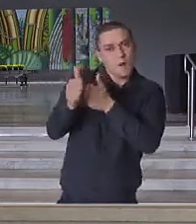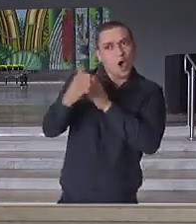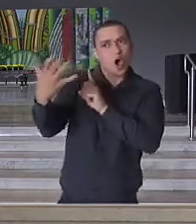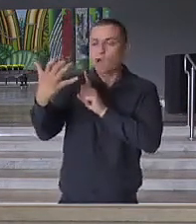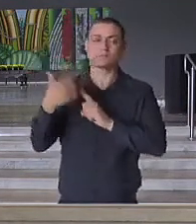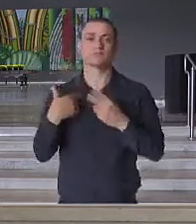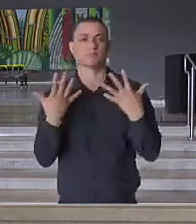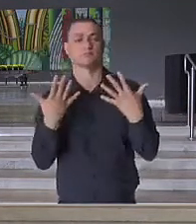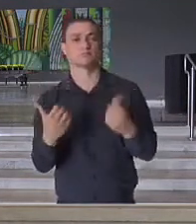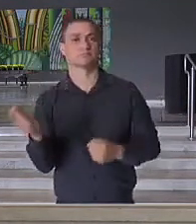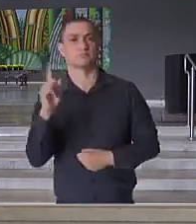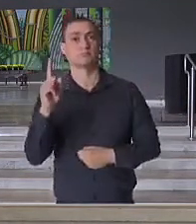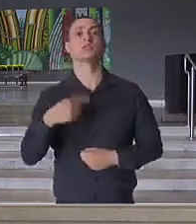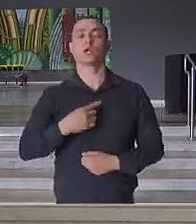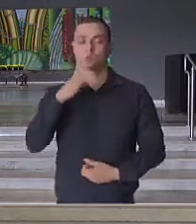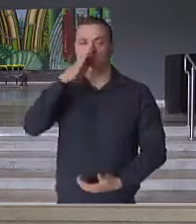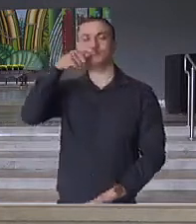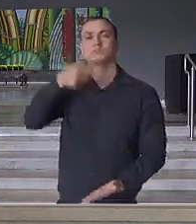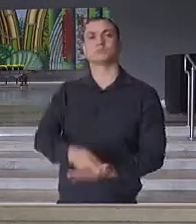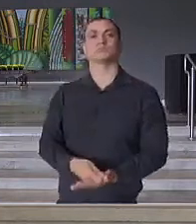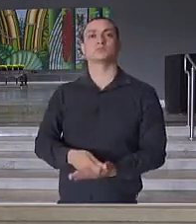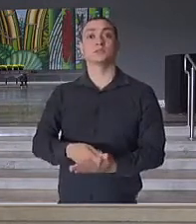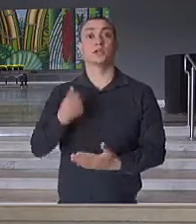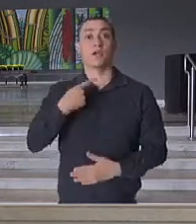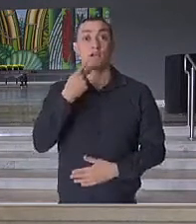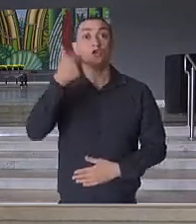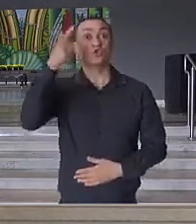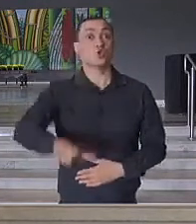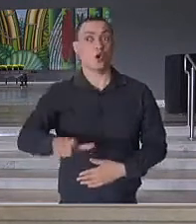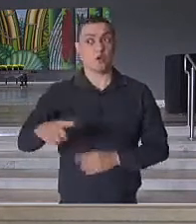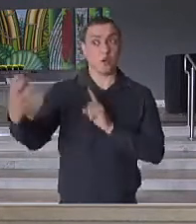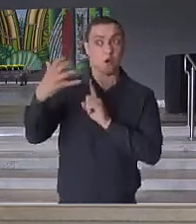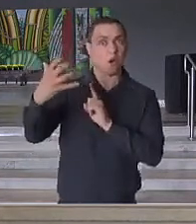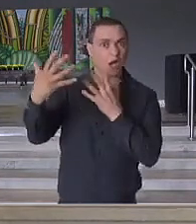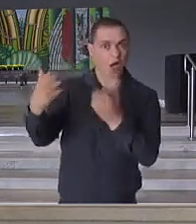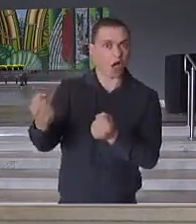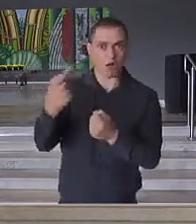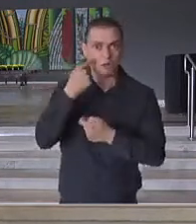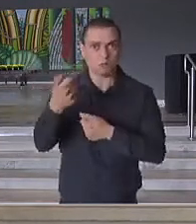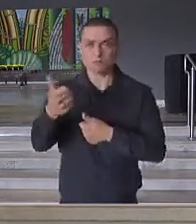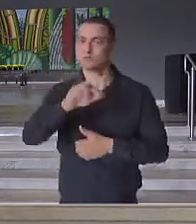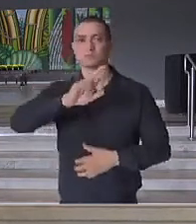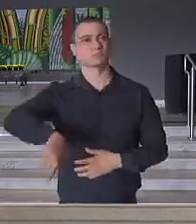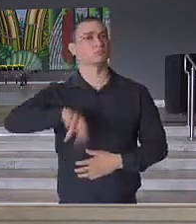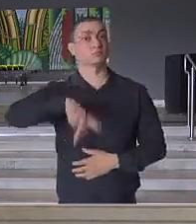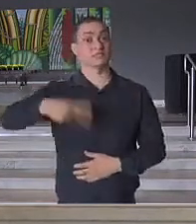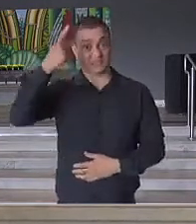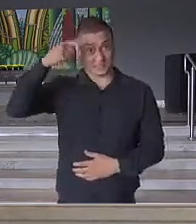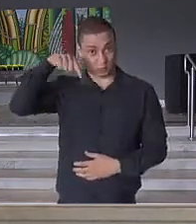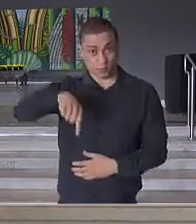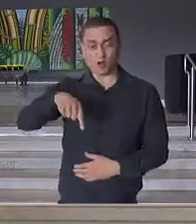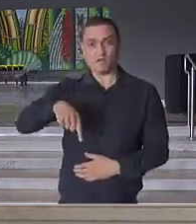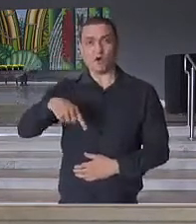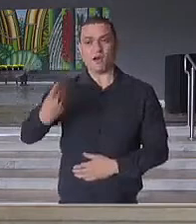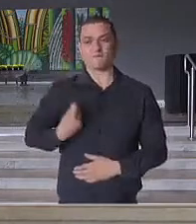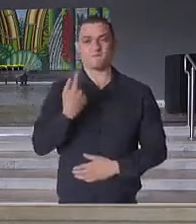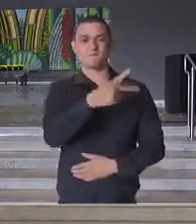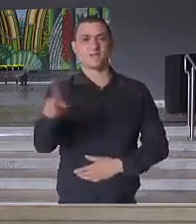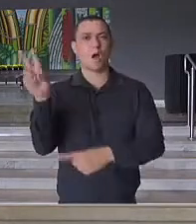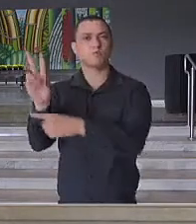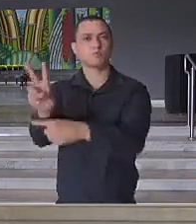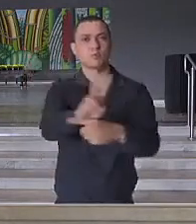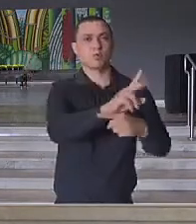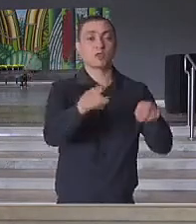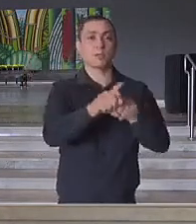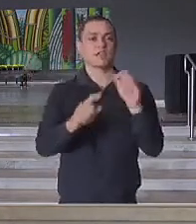Não cedemos e volto a reafirmar, não vamos ceder. Em São Paulo, vamos proteger vidas,